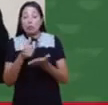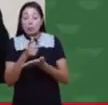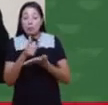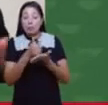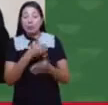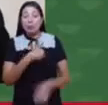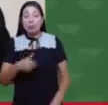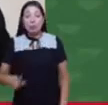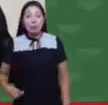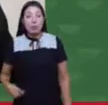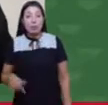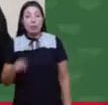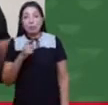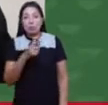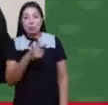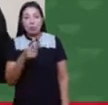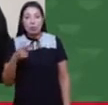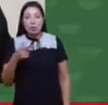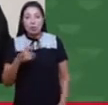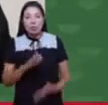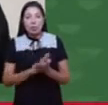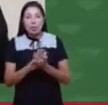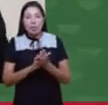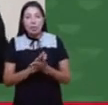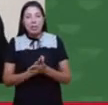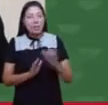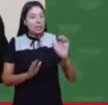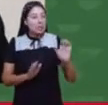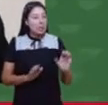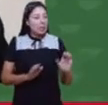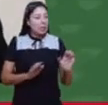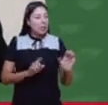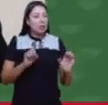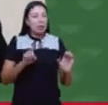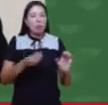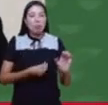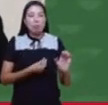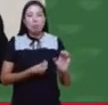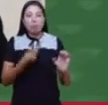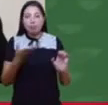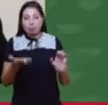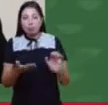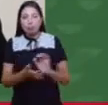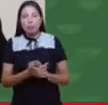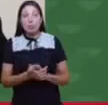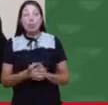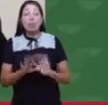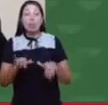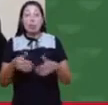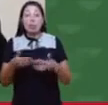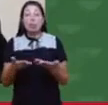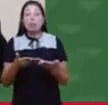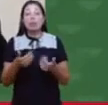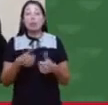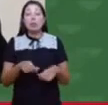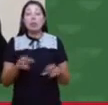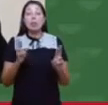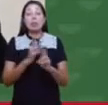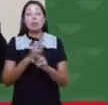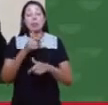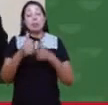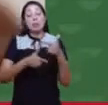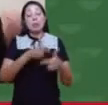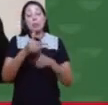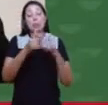governo, não tinha nenhum de esquerda, eu o progressista presente. E, portanto, está havendo um